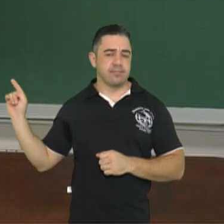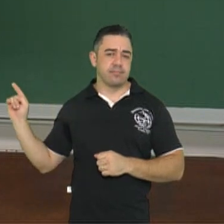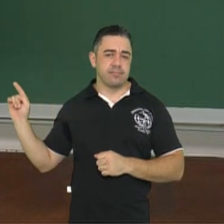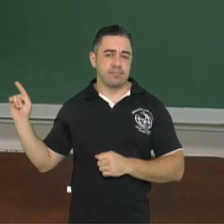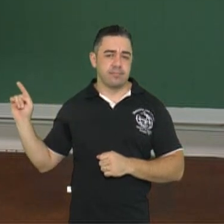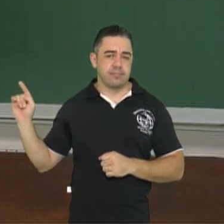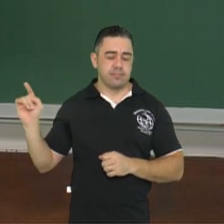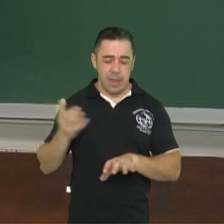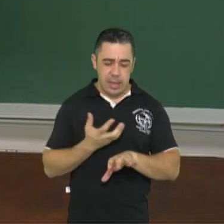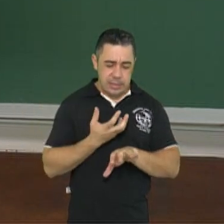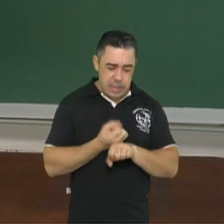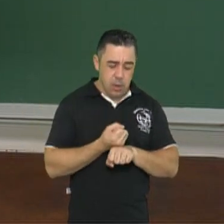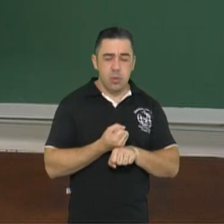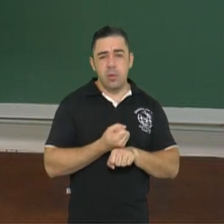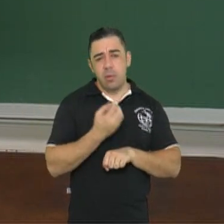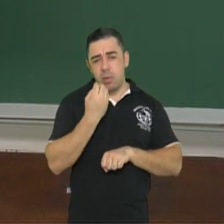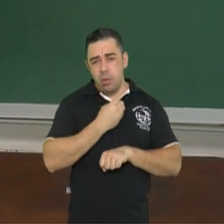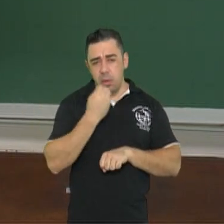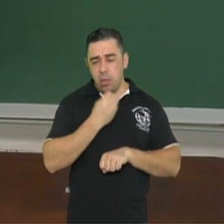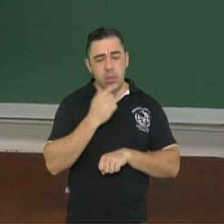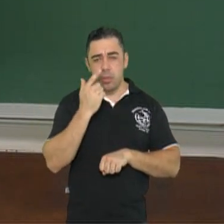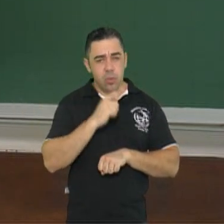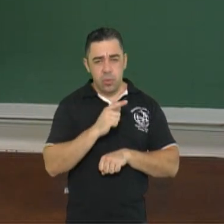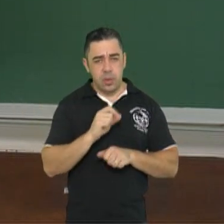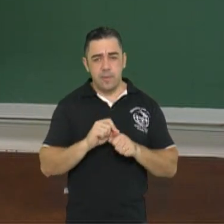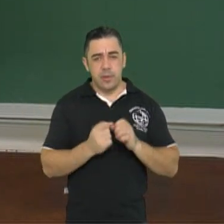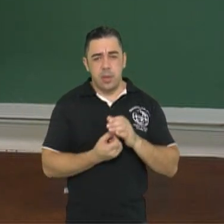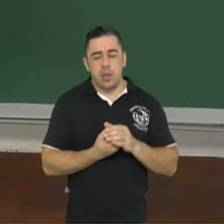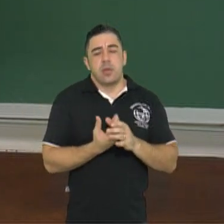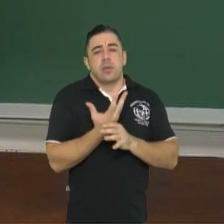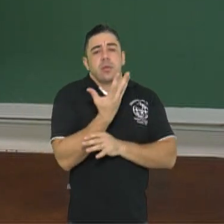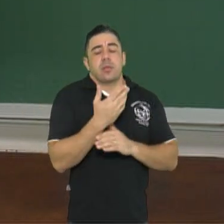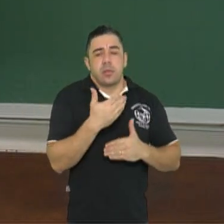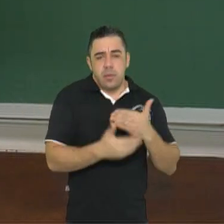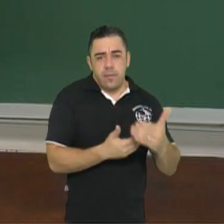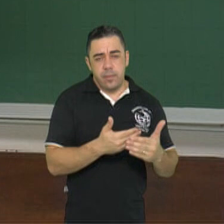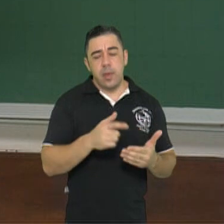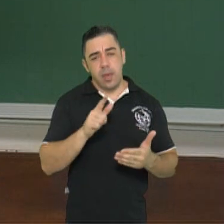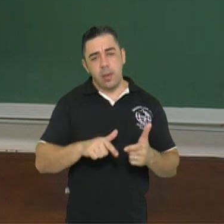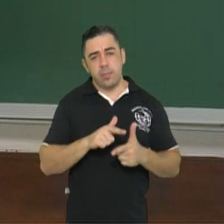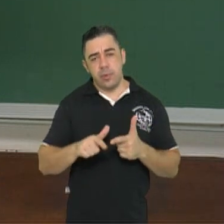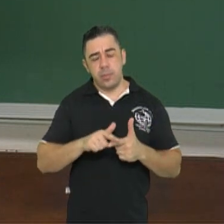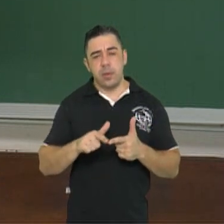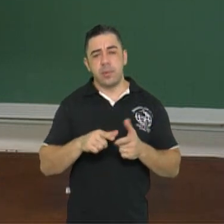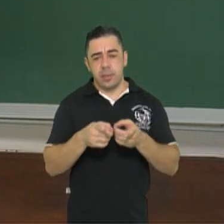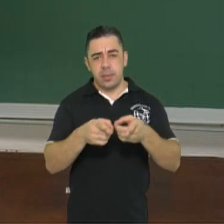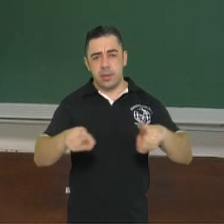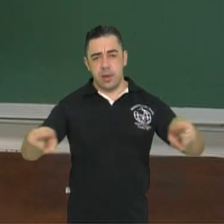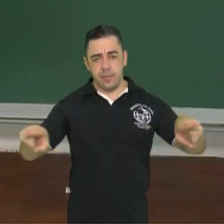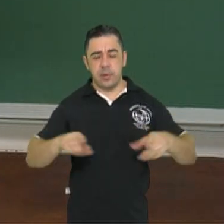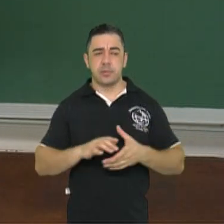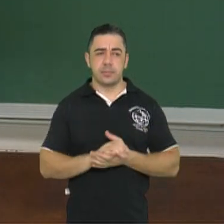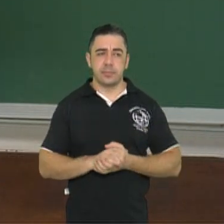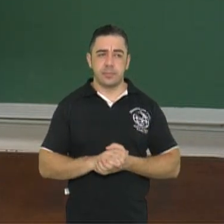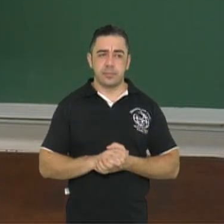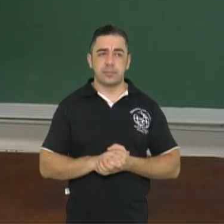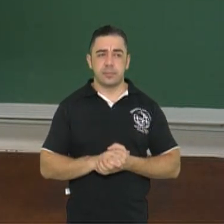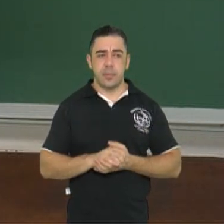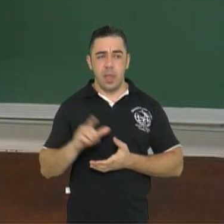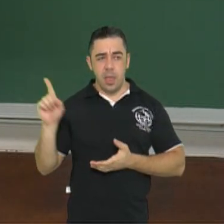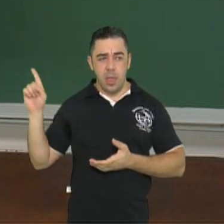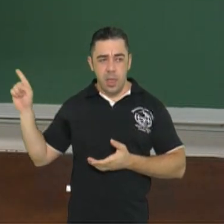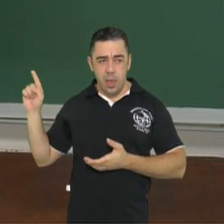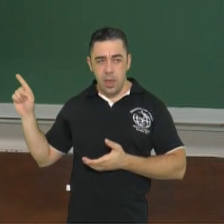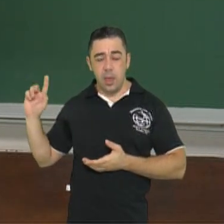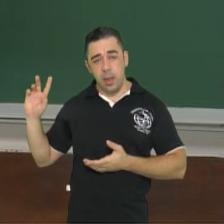vez mais pobre e não consegue mais a vegetação se desenvolver ali, gerando um processo de desertificação. Tá? Então aqui